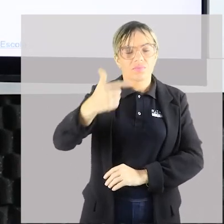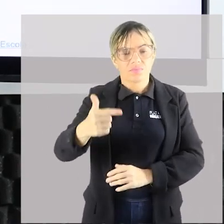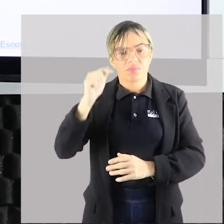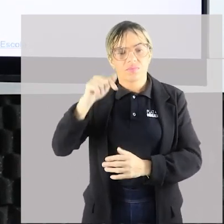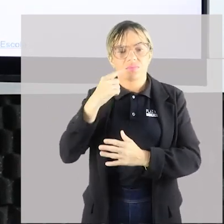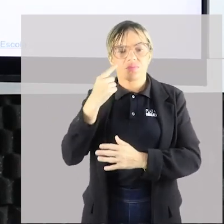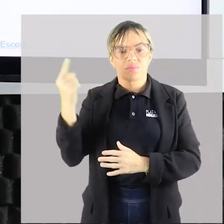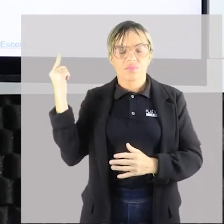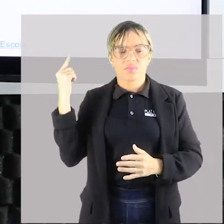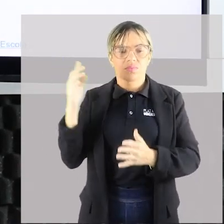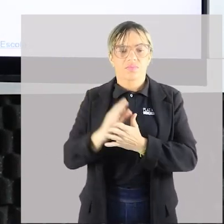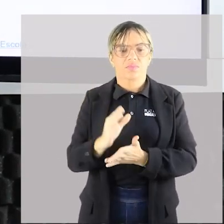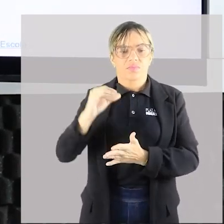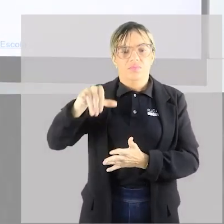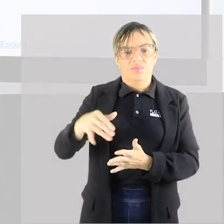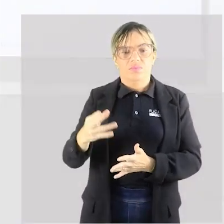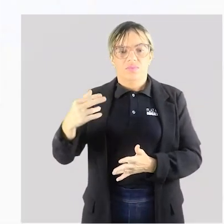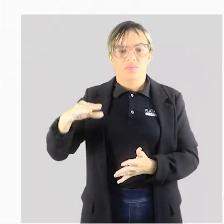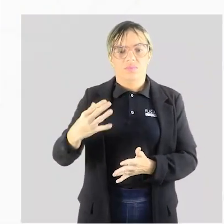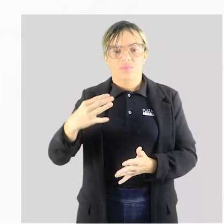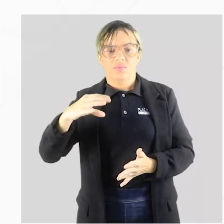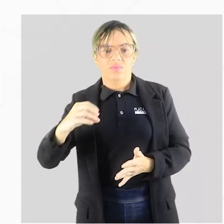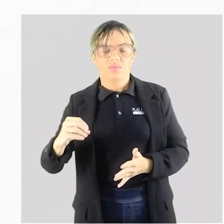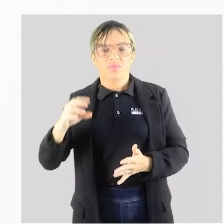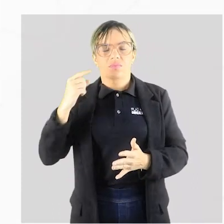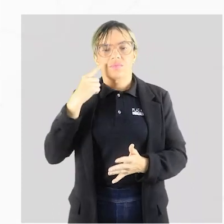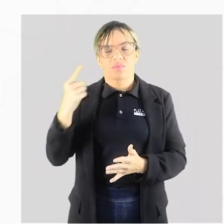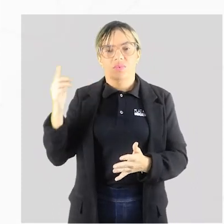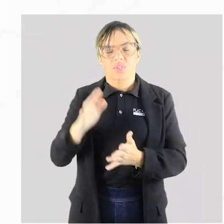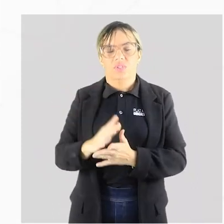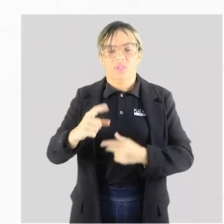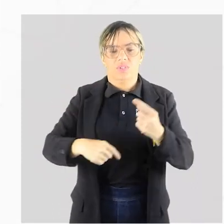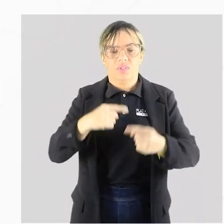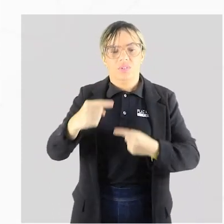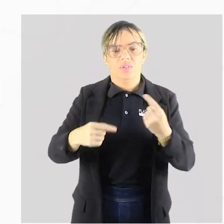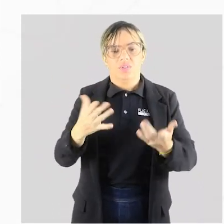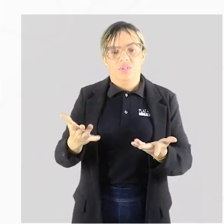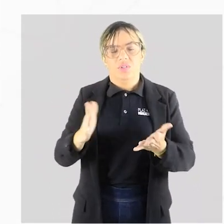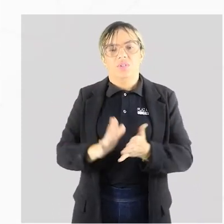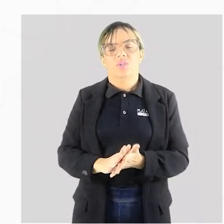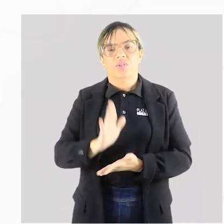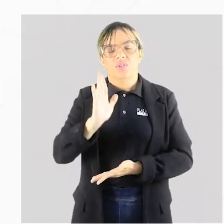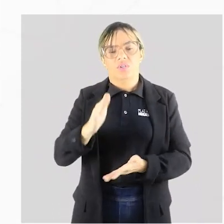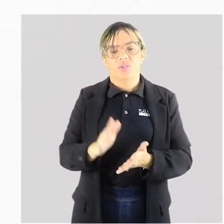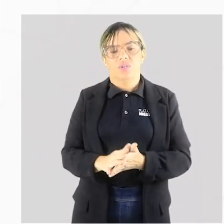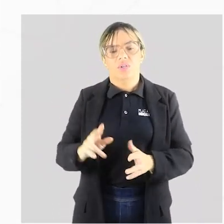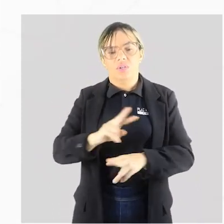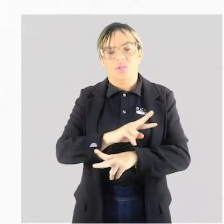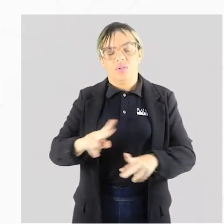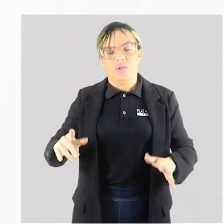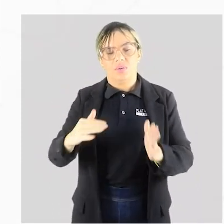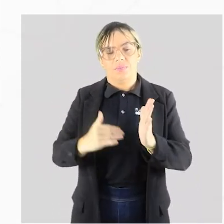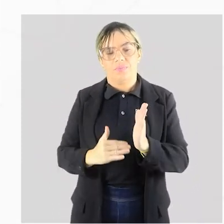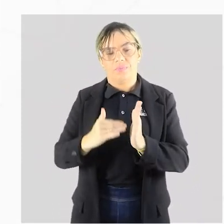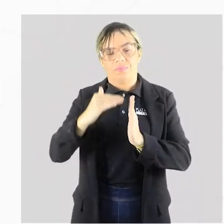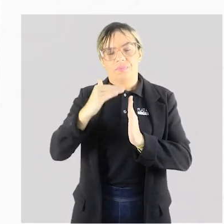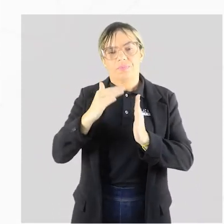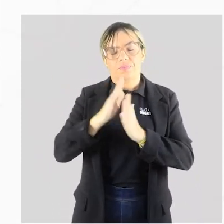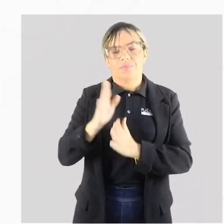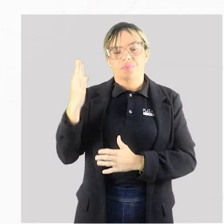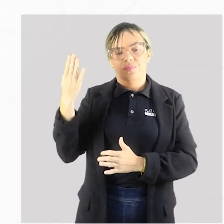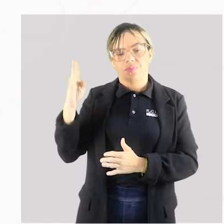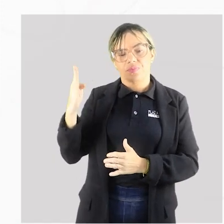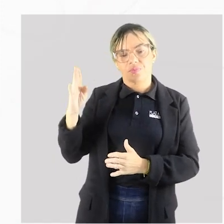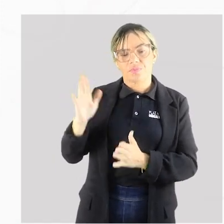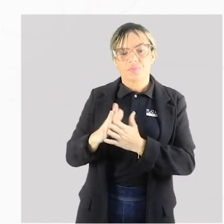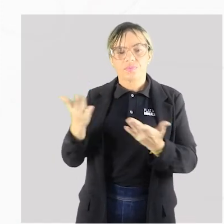mostrando aqui para vocês já é uma reprodução que vai aumentar a variabilidade, tá certo? Então, essas bactérias, o